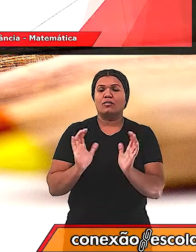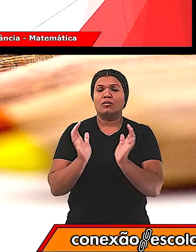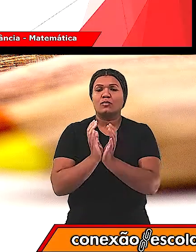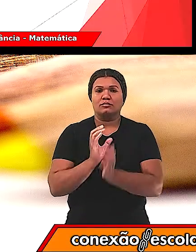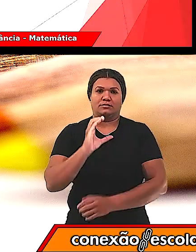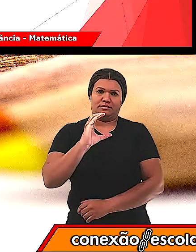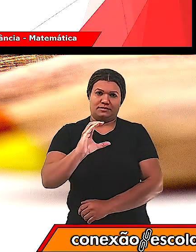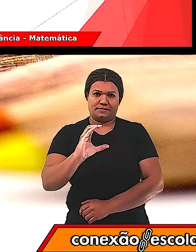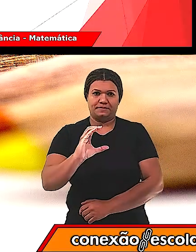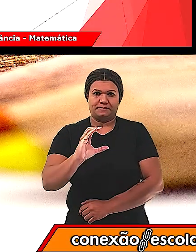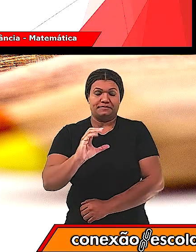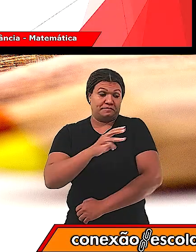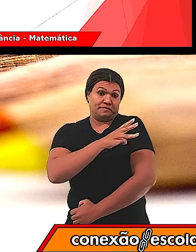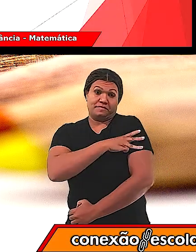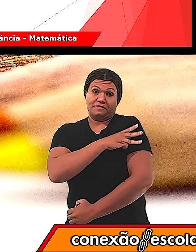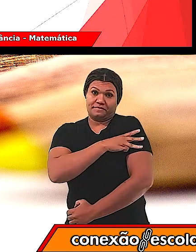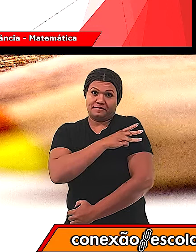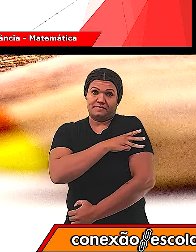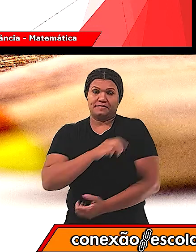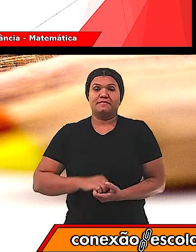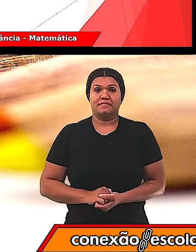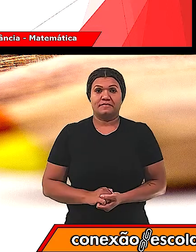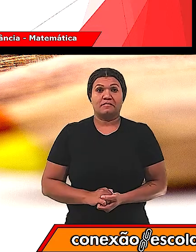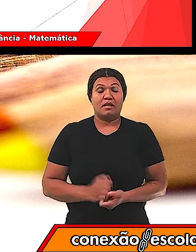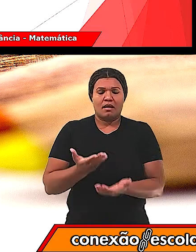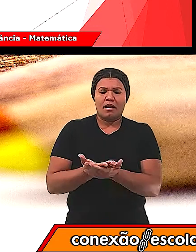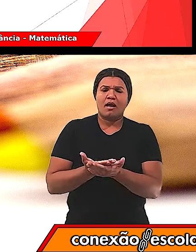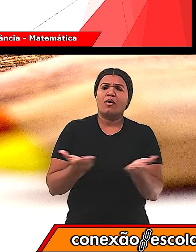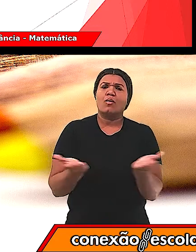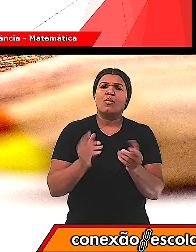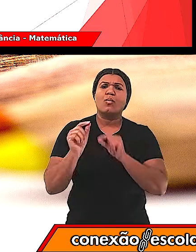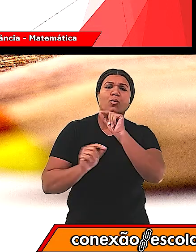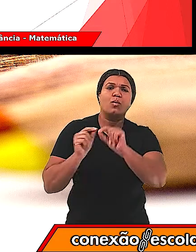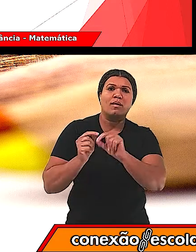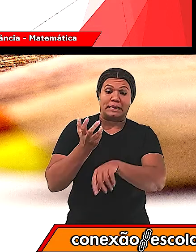C, turminha do terceiro ano. Nossa aula é de